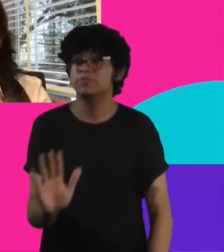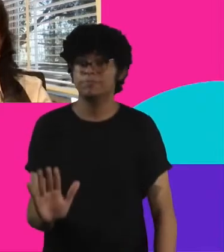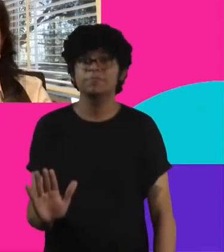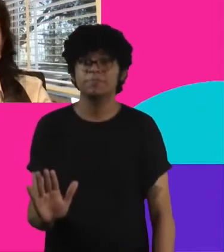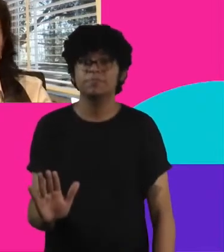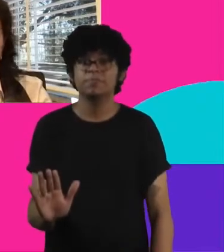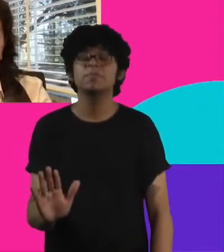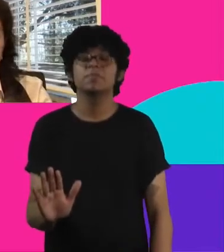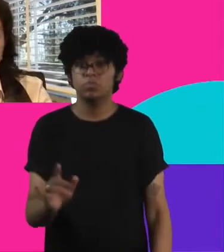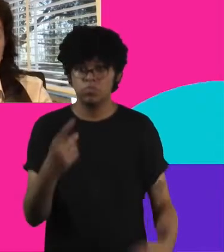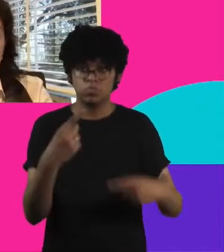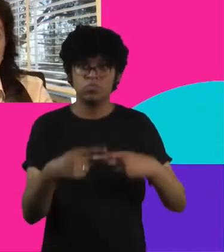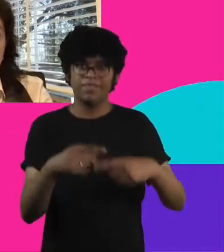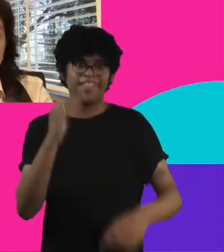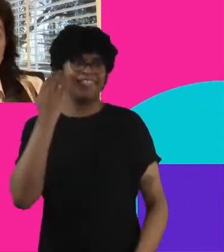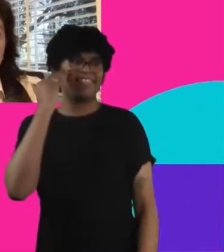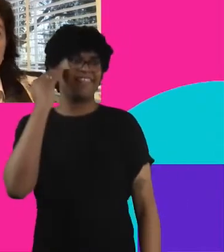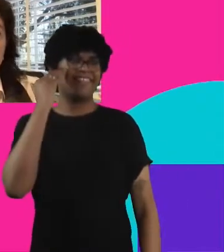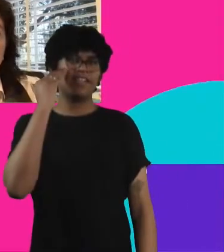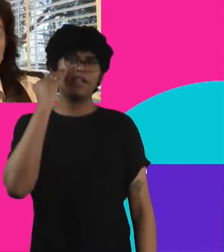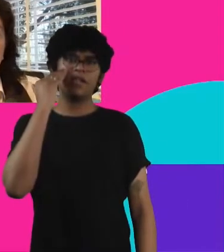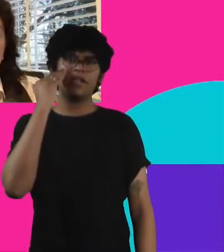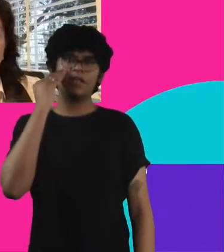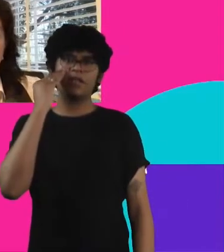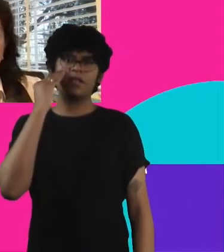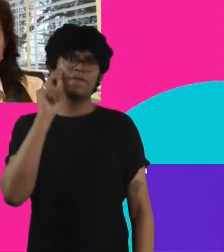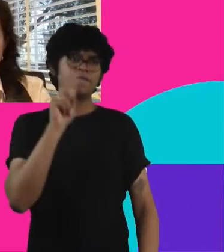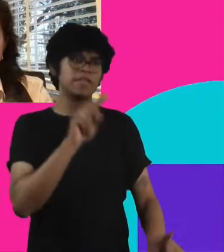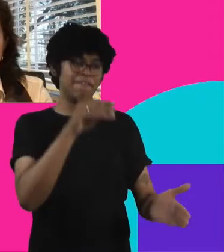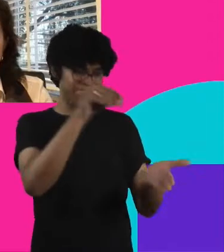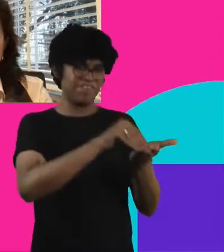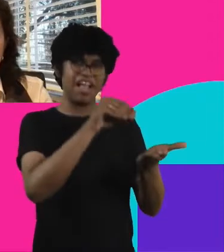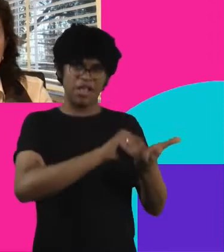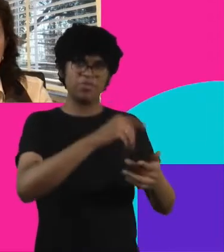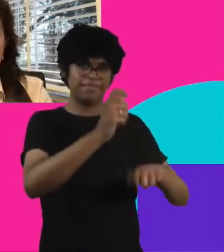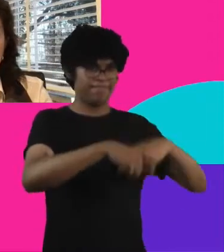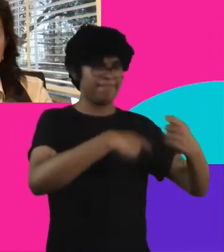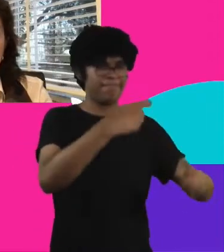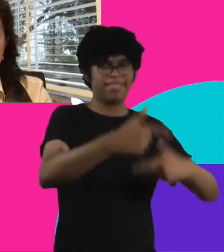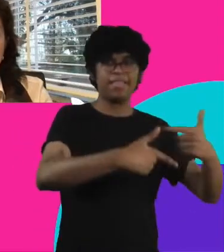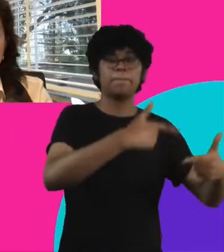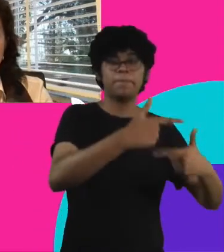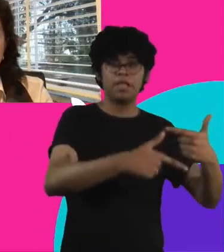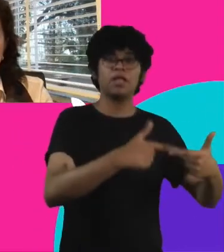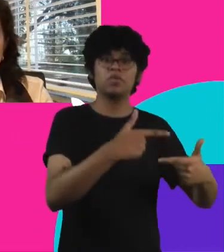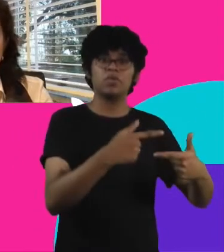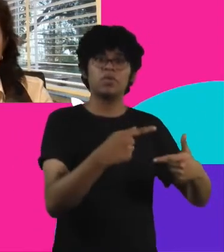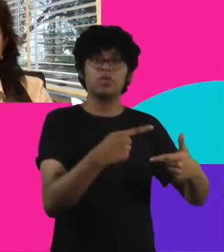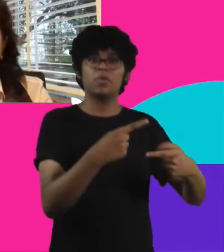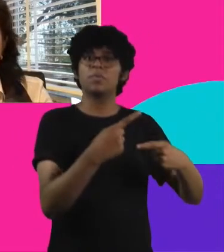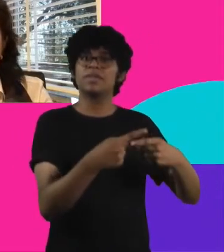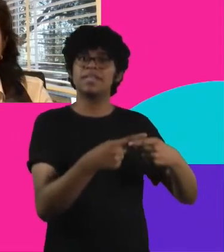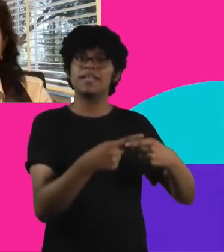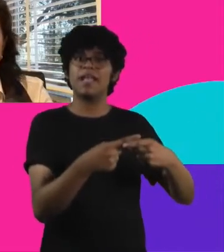gente entende que hoje as demandas de negócio que existem fazem com que todas as